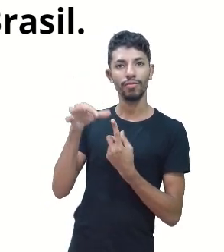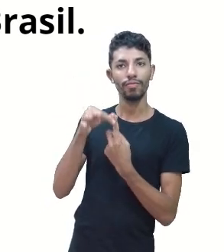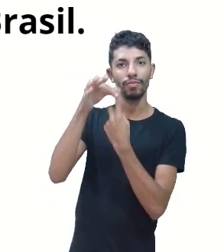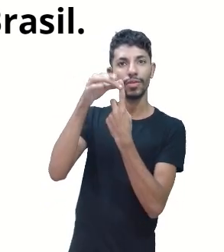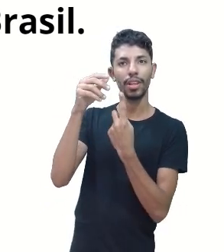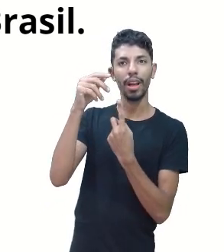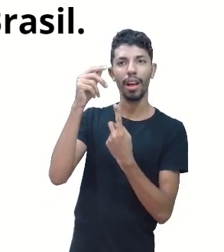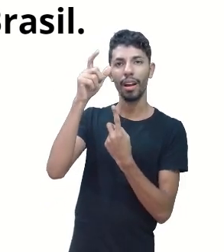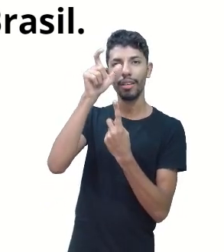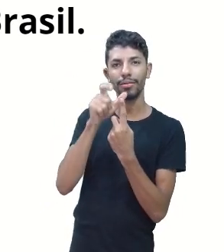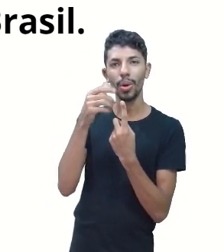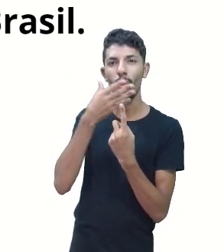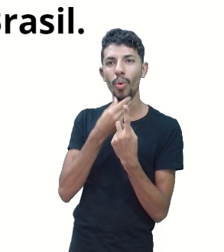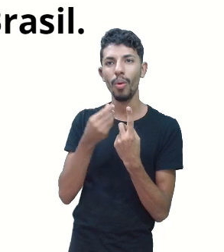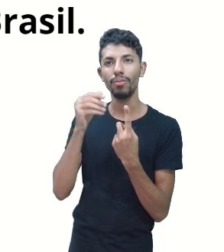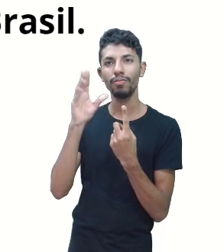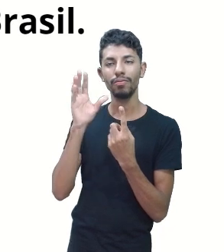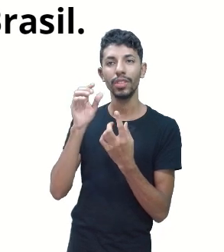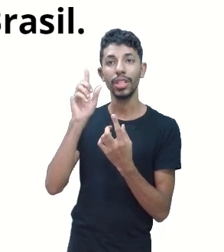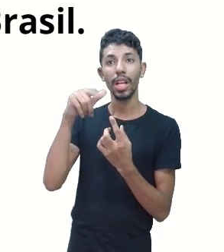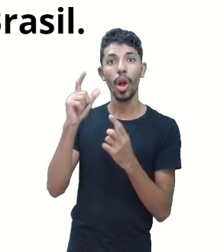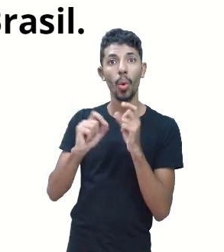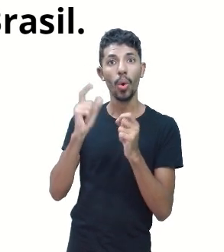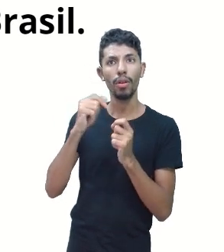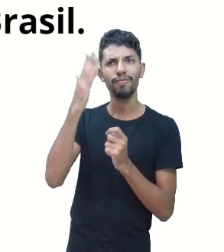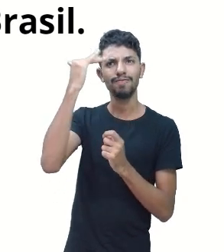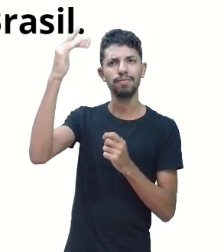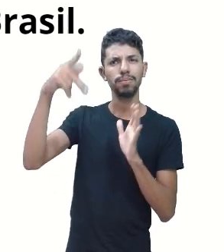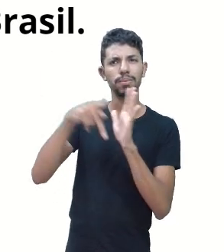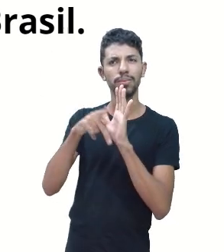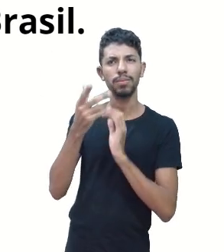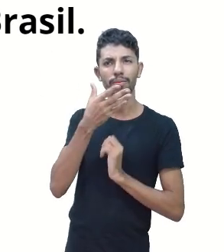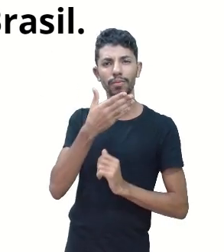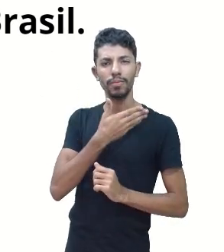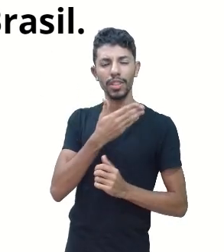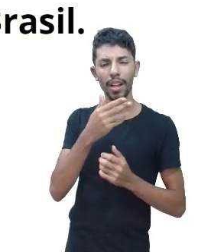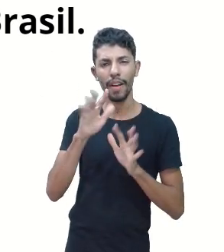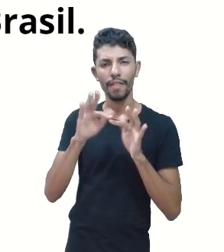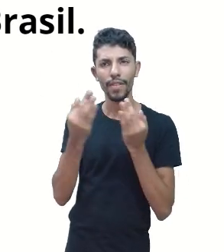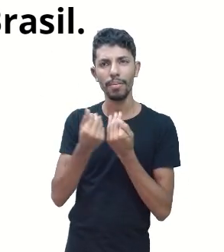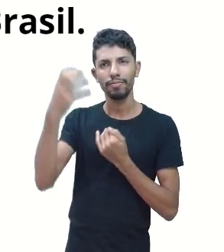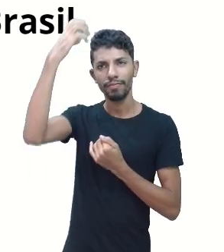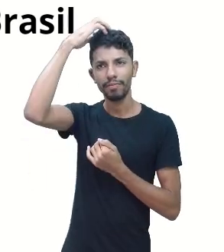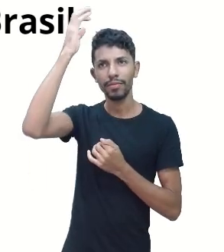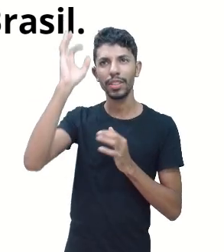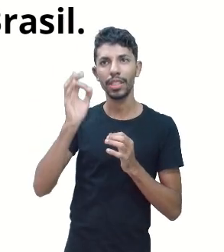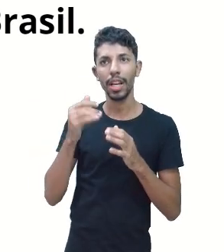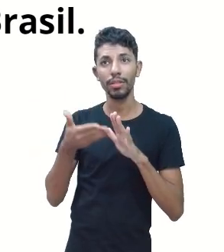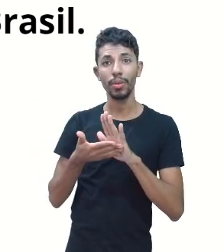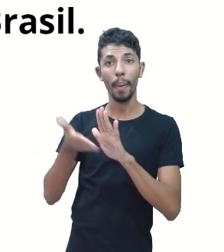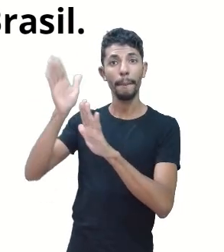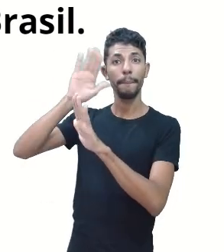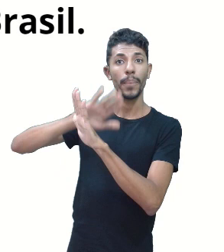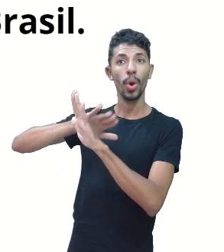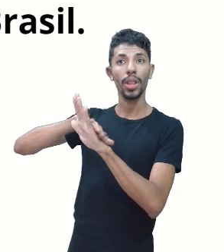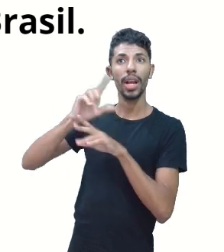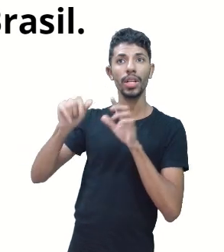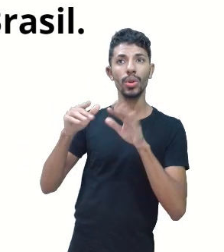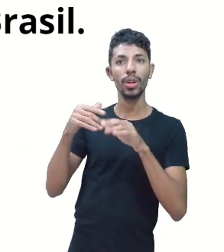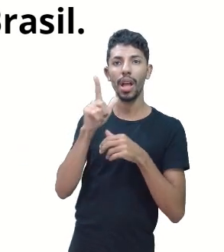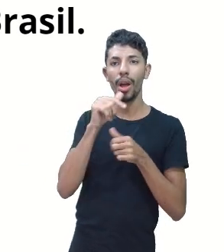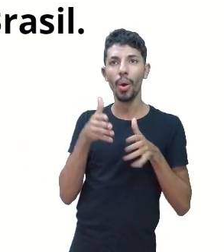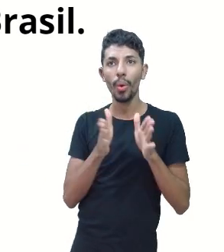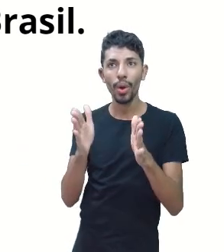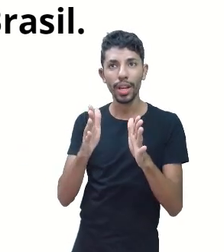acompanhado da elite, da nobreza portuguesa, os barcos ao fundo no rio Tejo, né, o rio importante de Lisboa, né, pronto